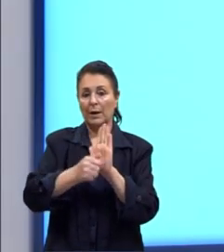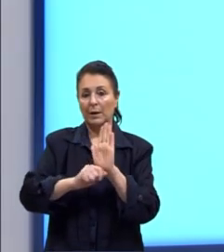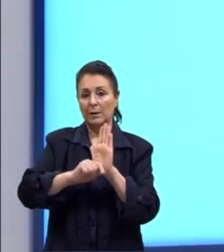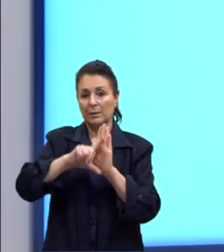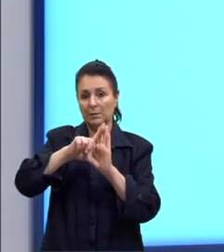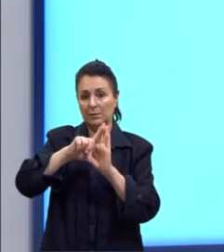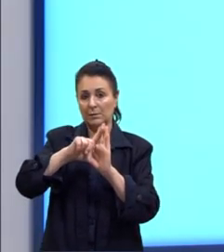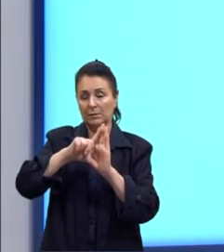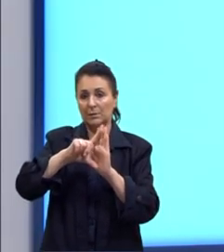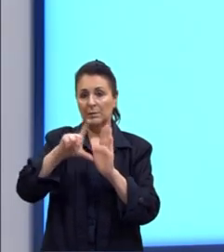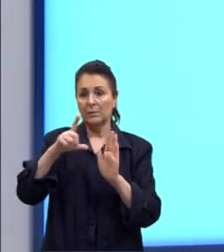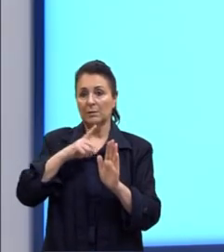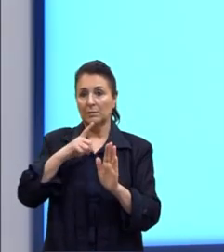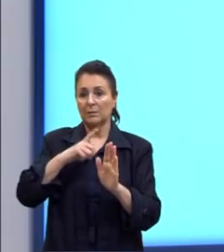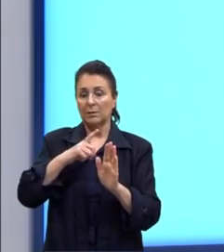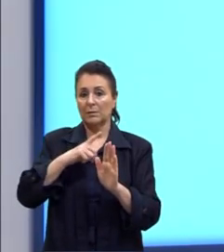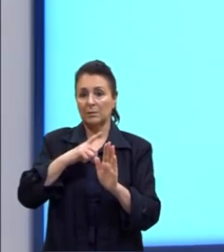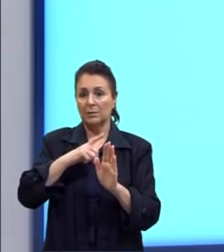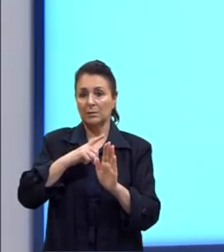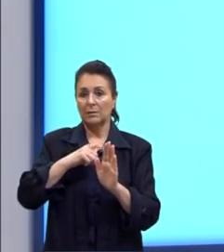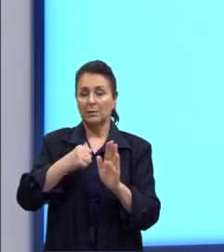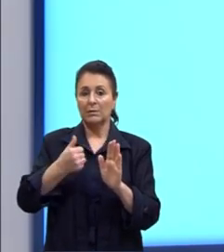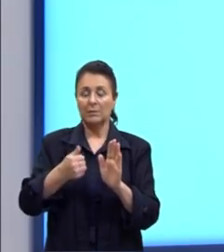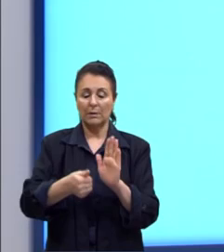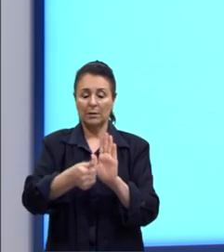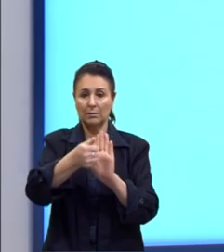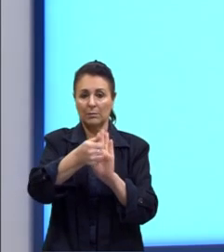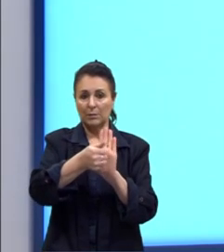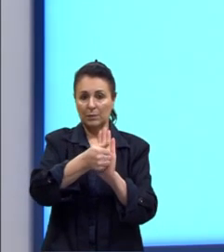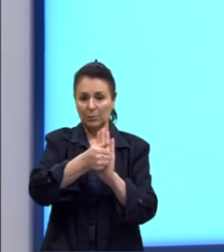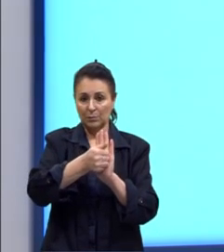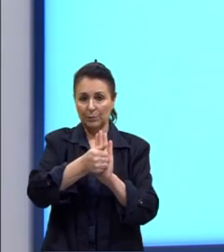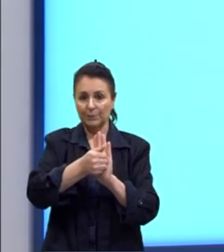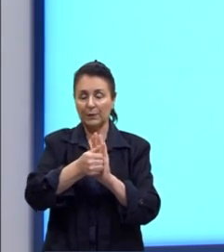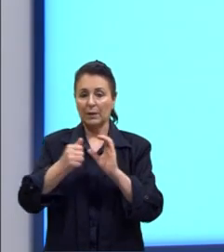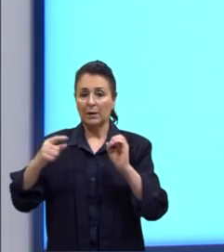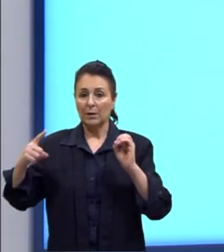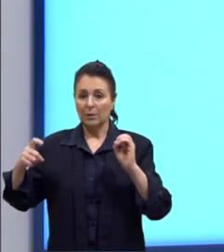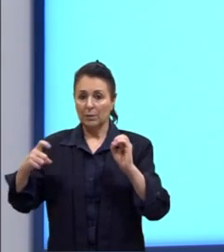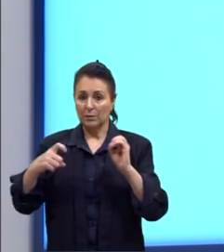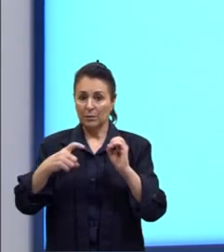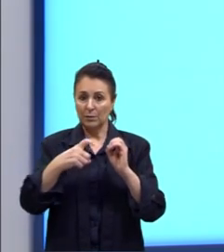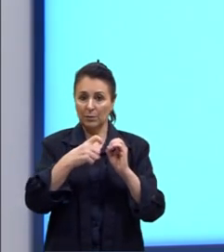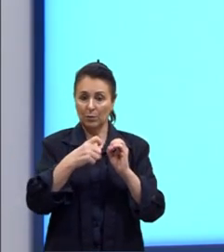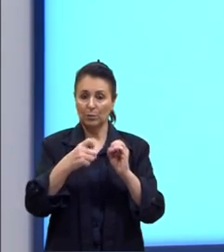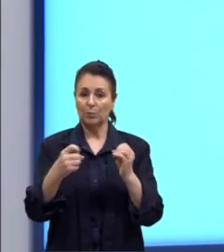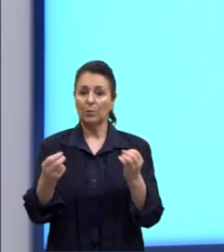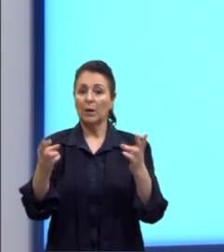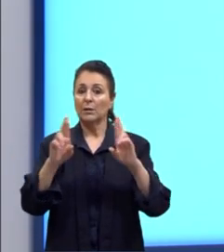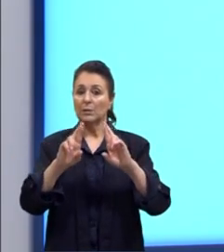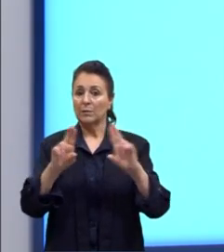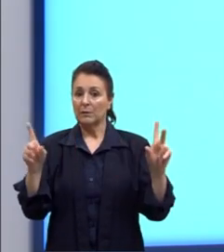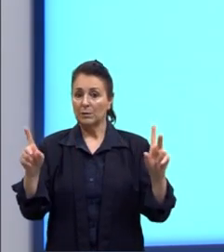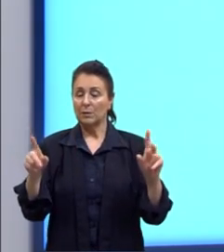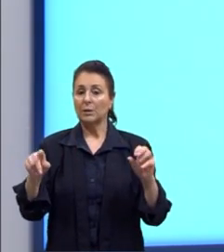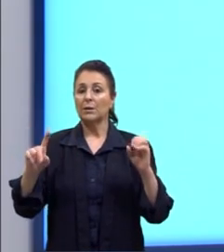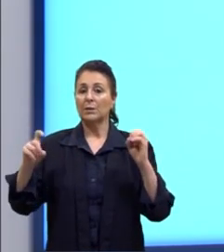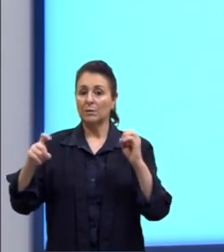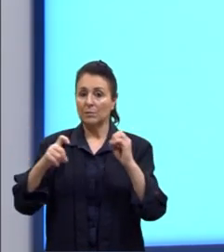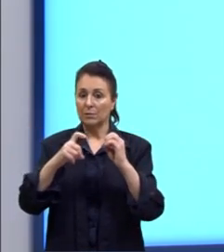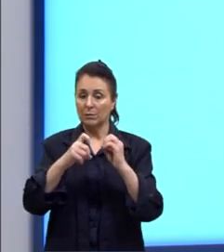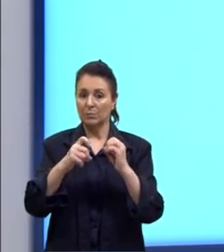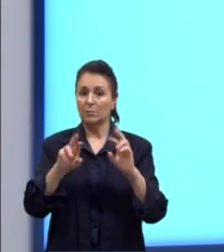Aqui nós temos um indivíduo então heterozigoto e aqui um indivíduo homozigoto né res e